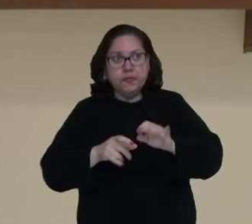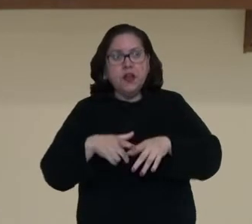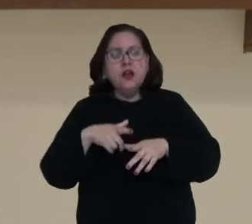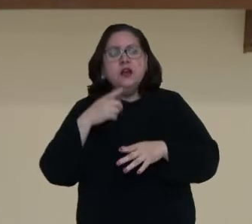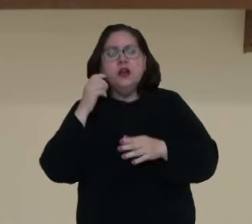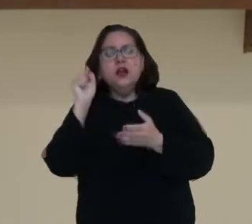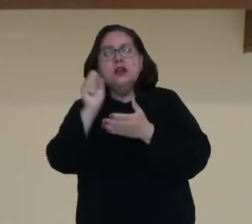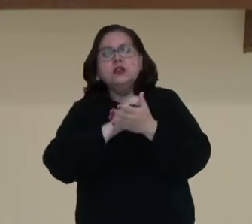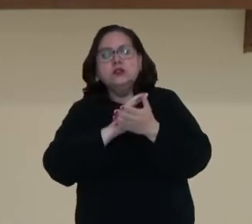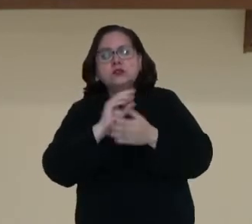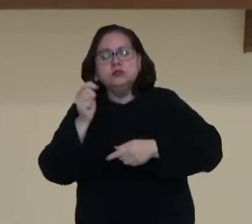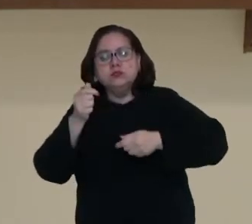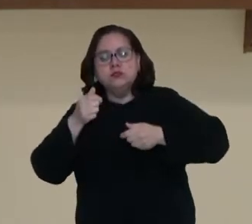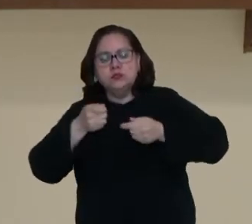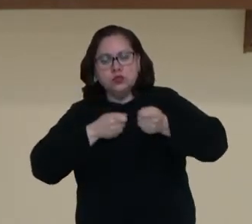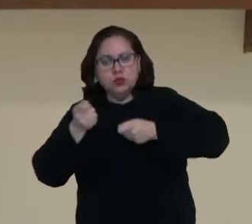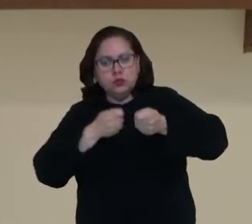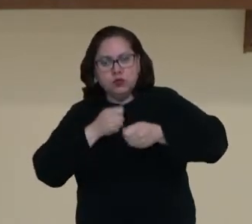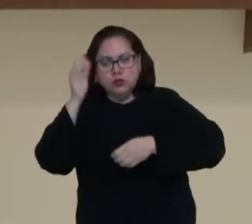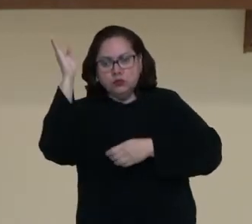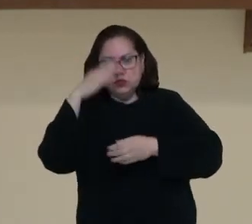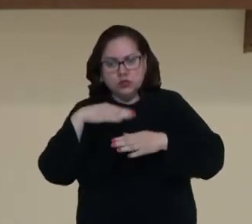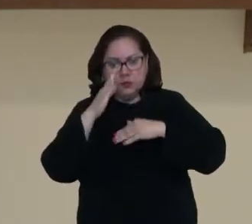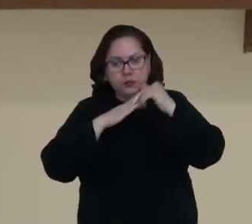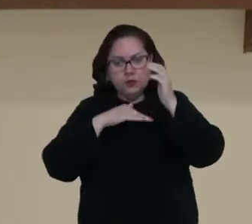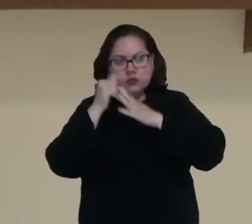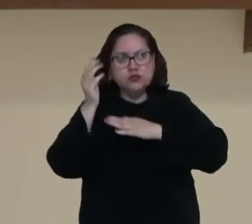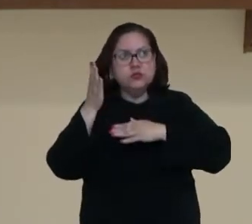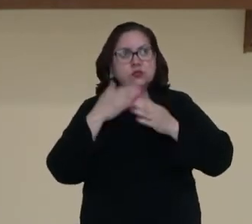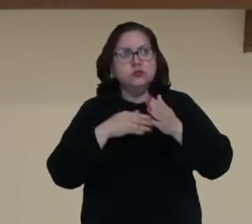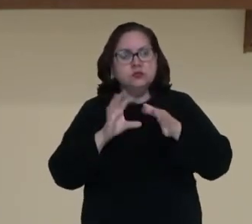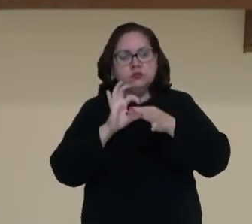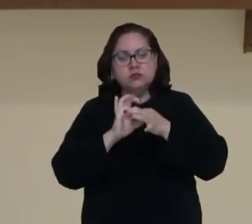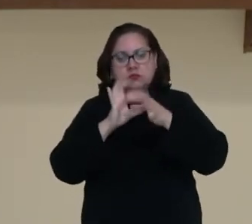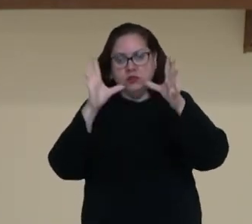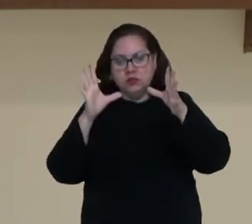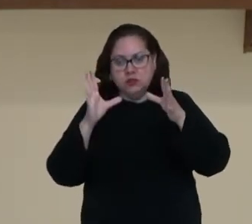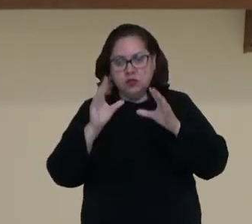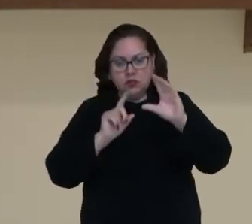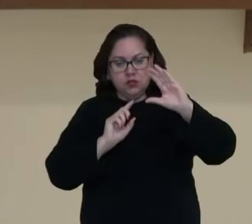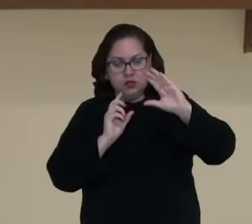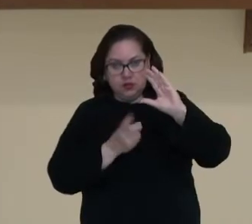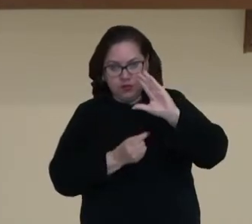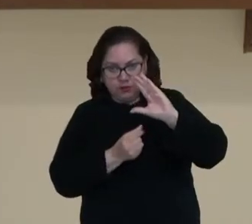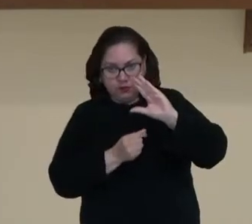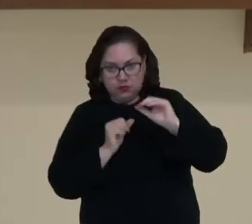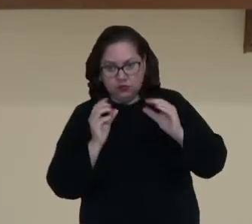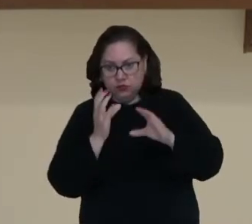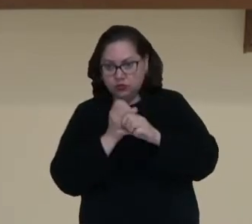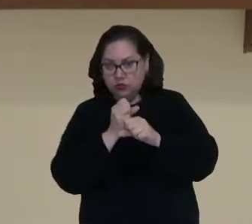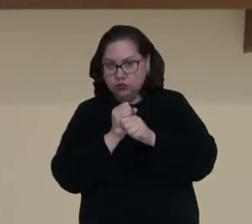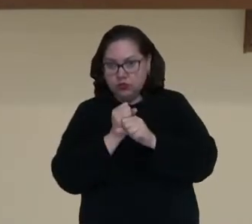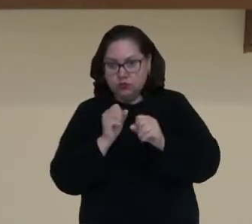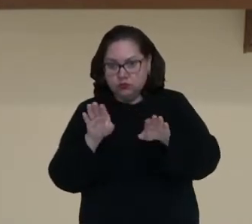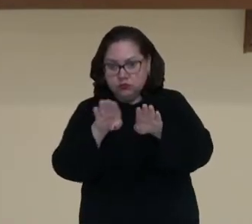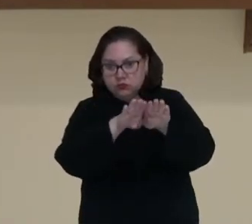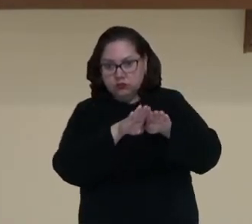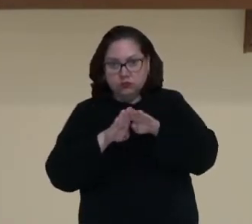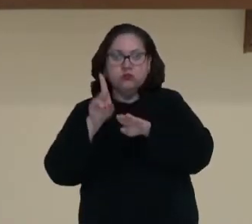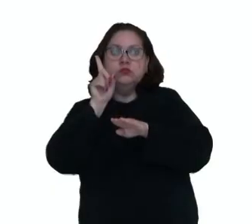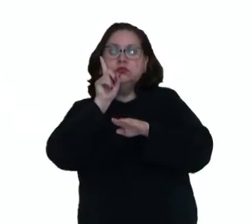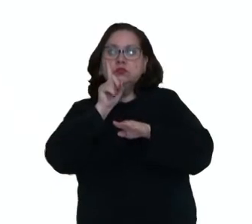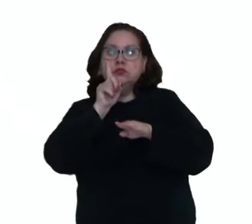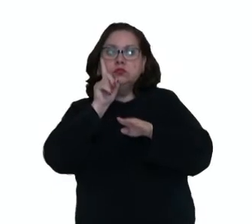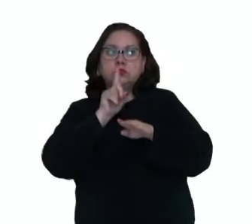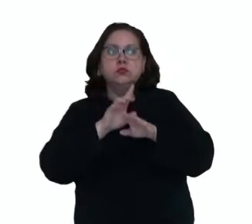A economia no Brasil. A prática política econômica liberal, ou seja, capitalista, vai estar totalmente alinhada com os Estados